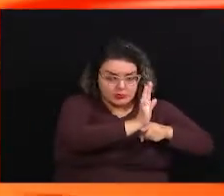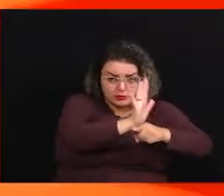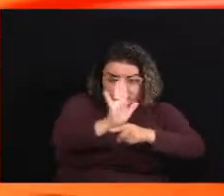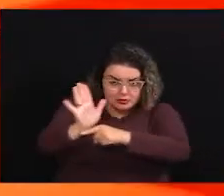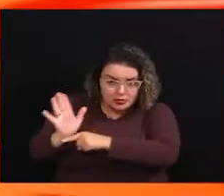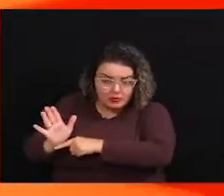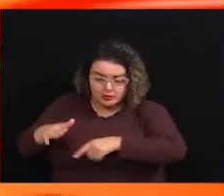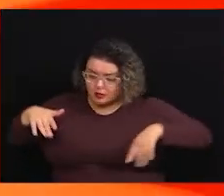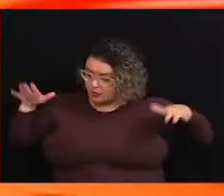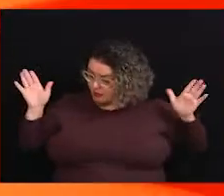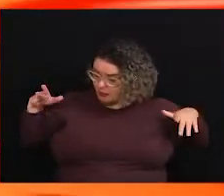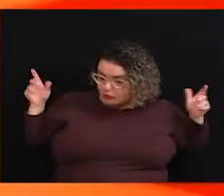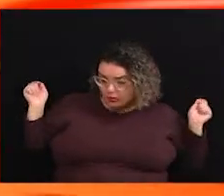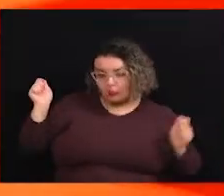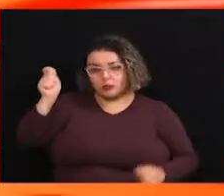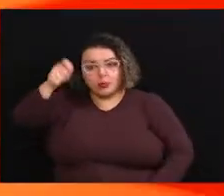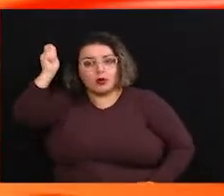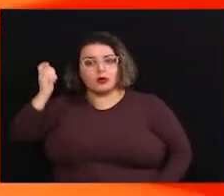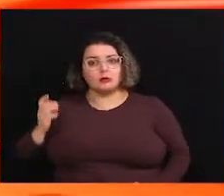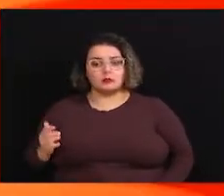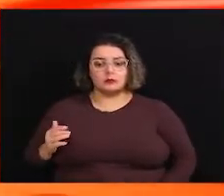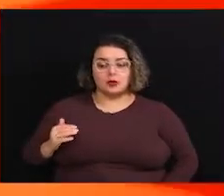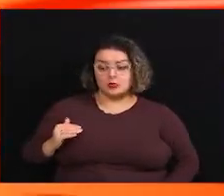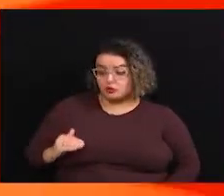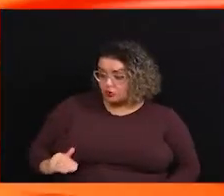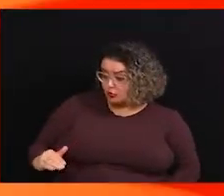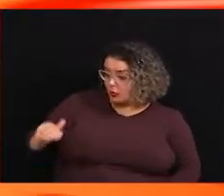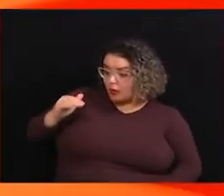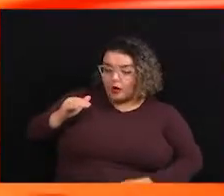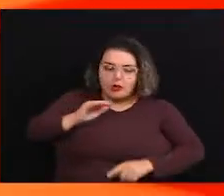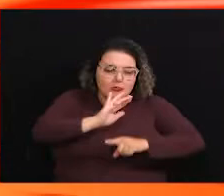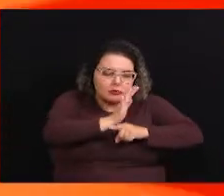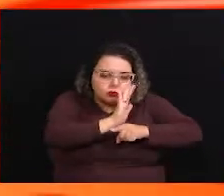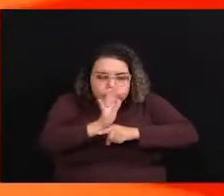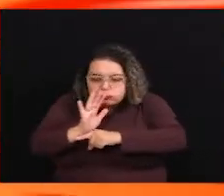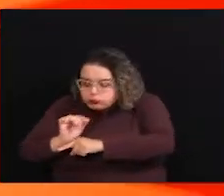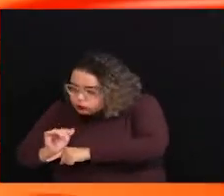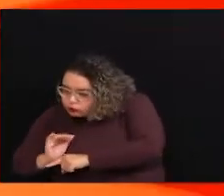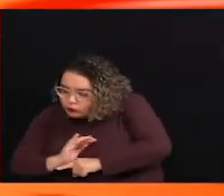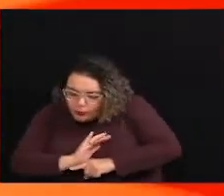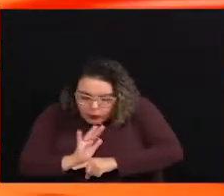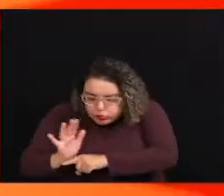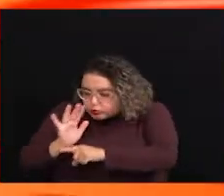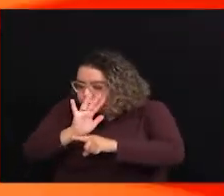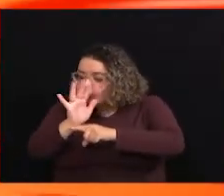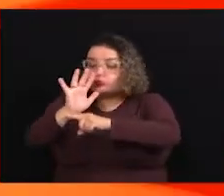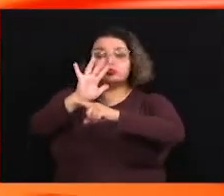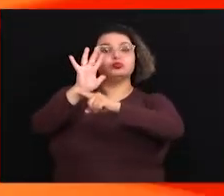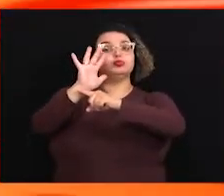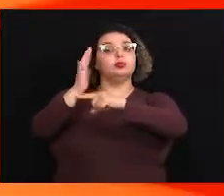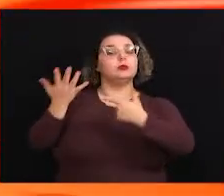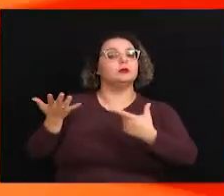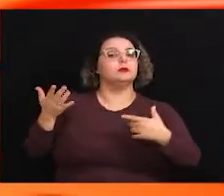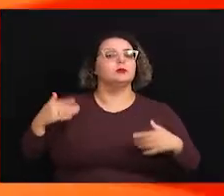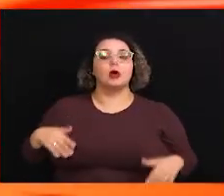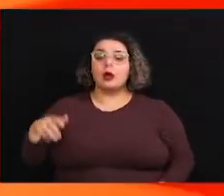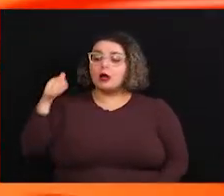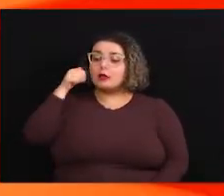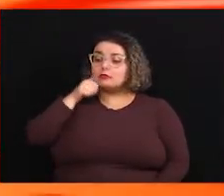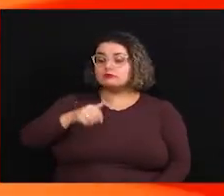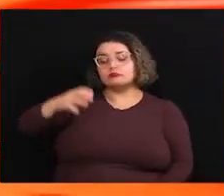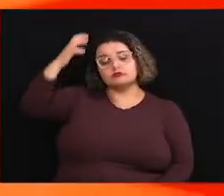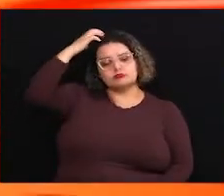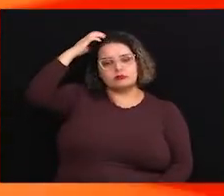desses contos de fadas, né? A gente cresceu vendo filmes, né, de animação sobre